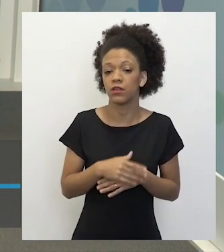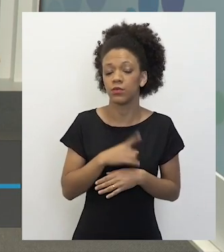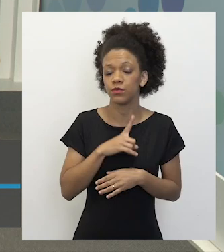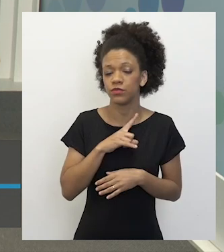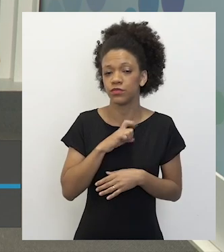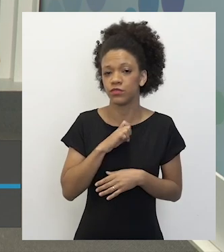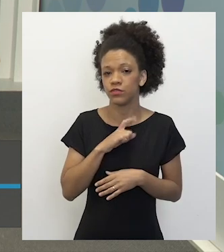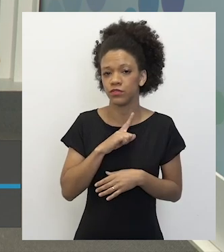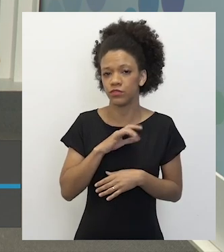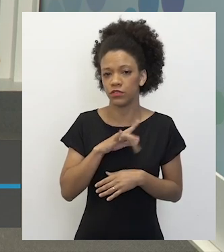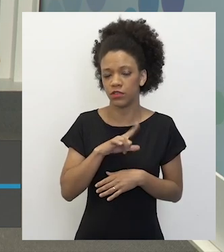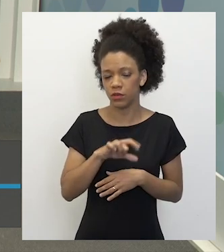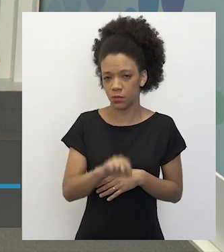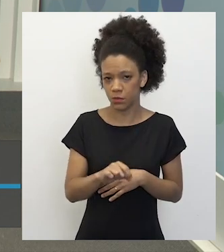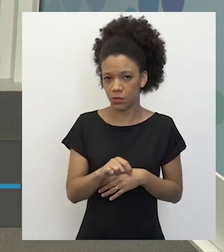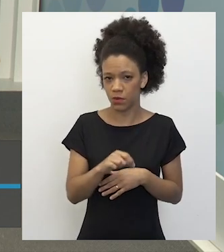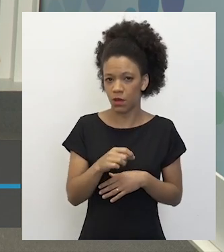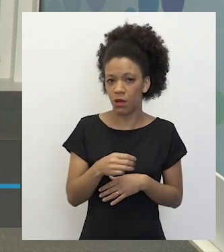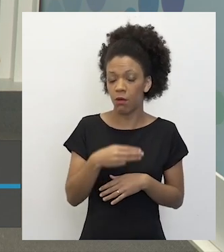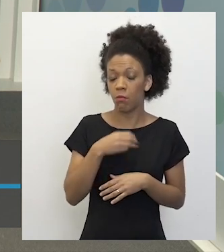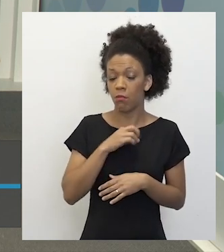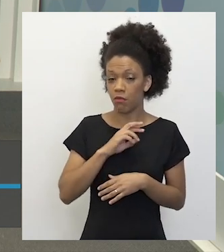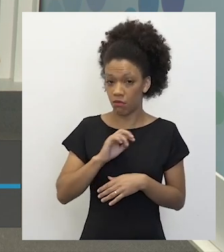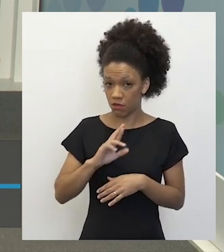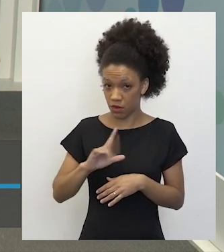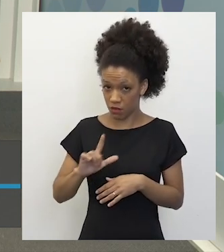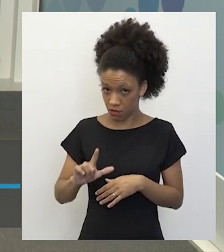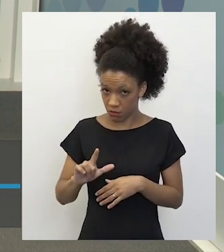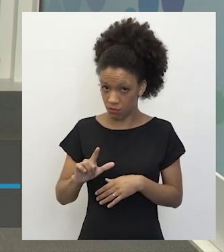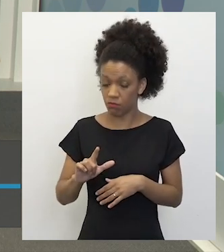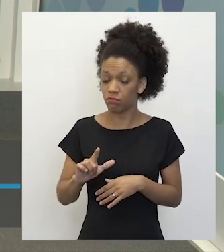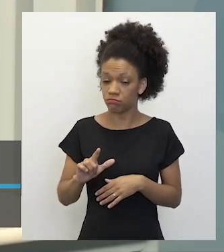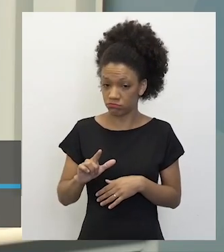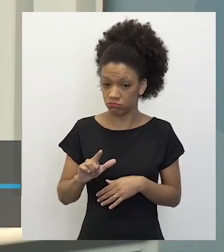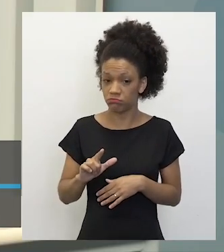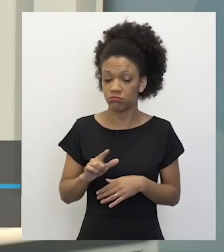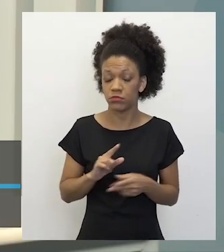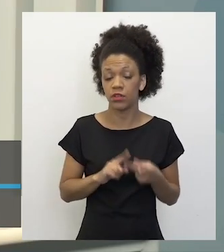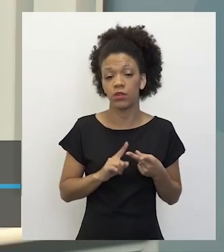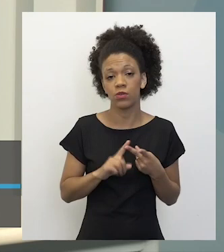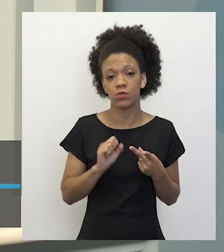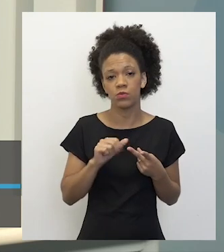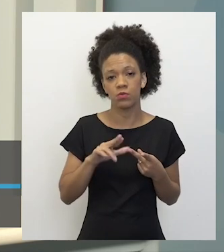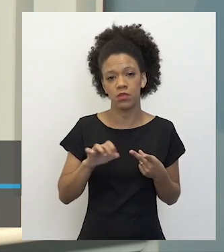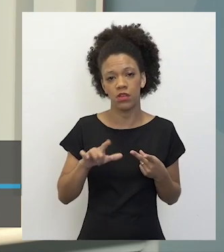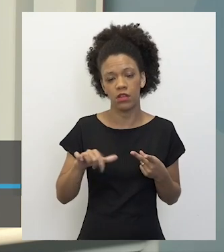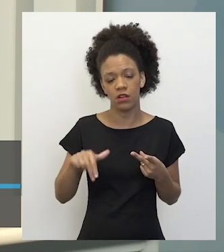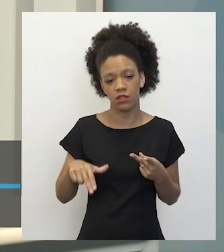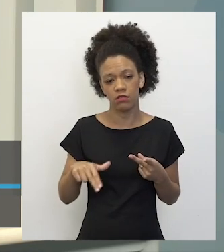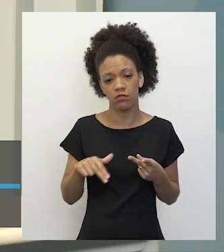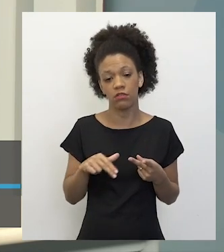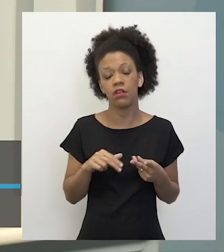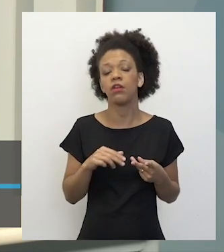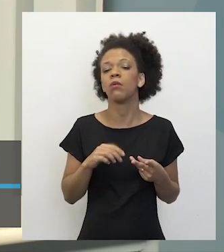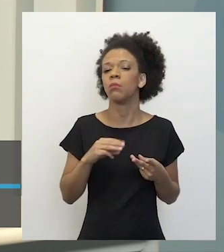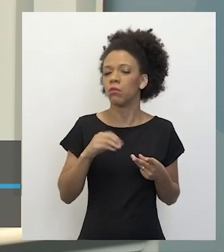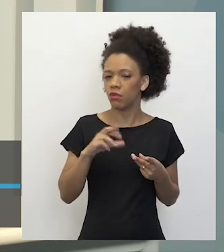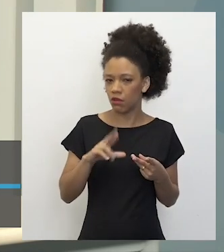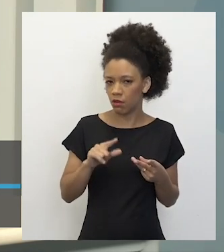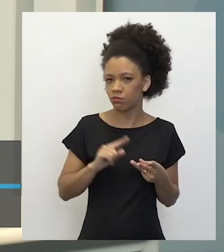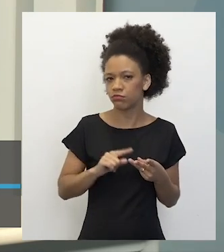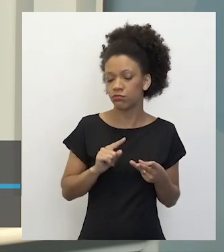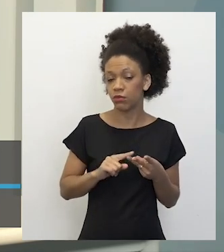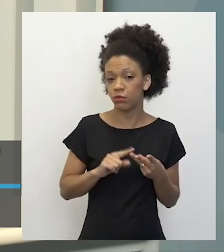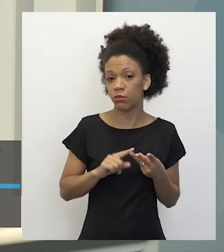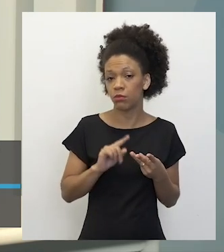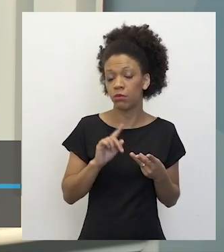colocou moral. Moral, exato. Né? Denominação. A Suelen colocou moral. O Guilherme colocou moral.